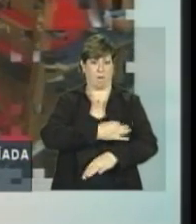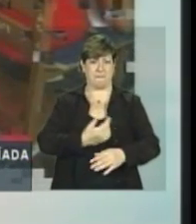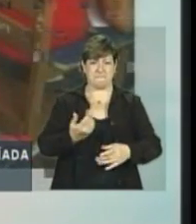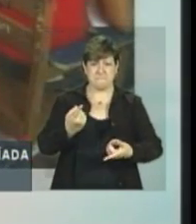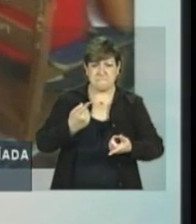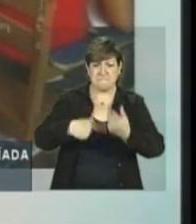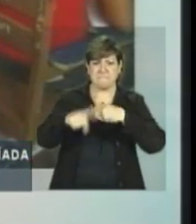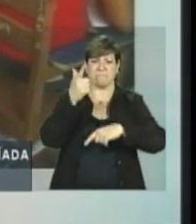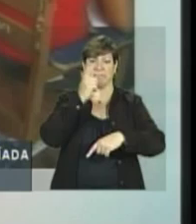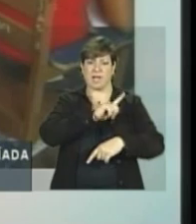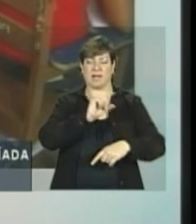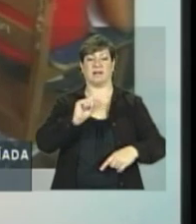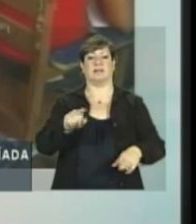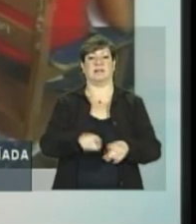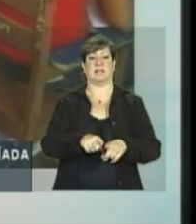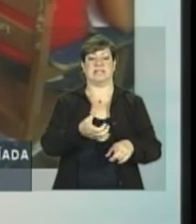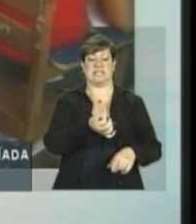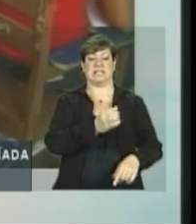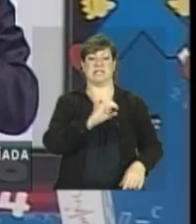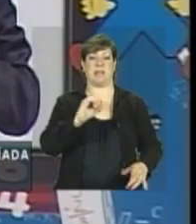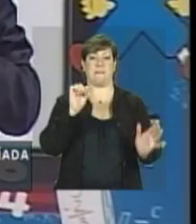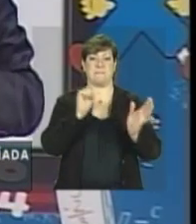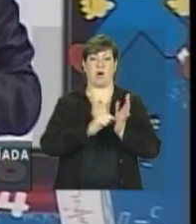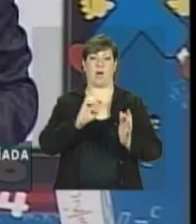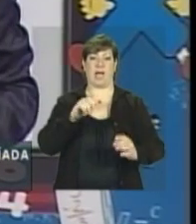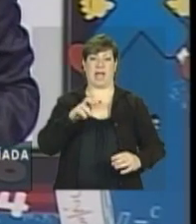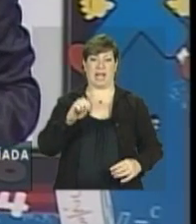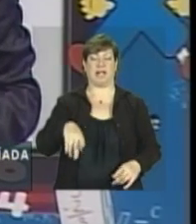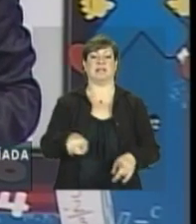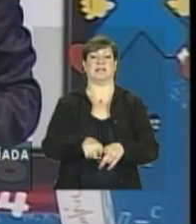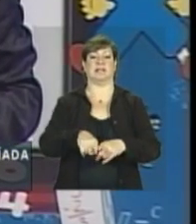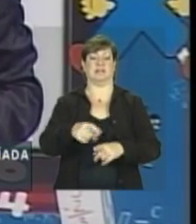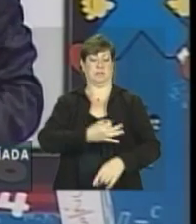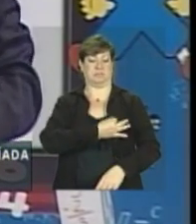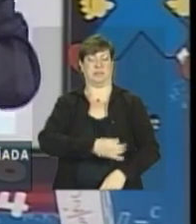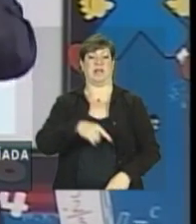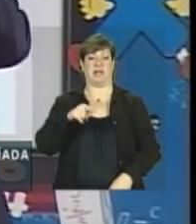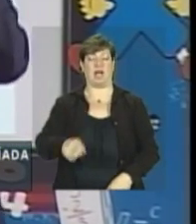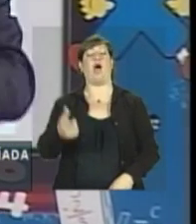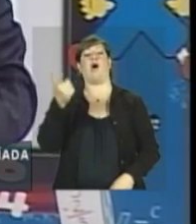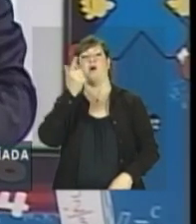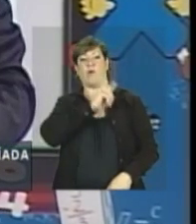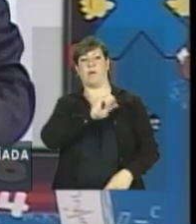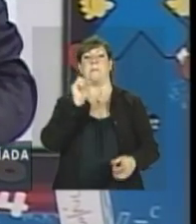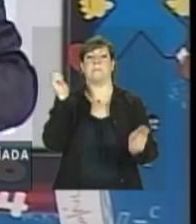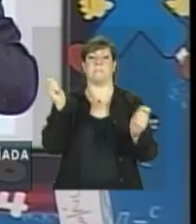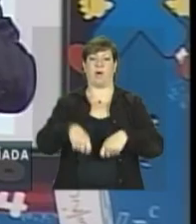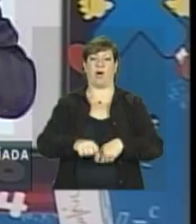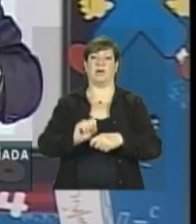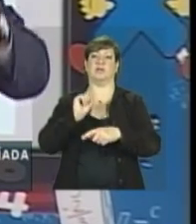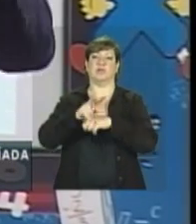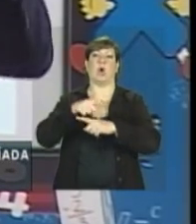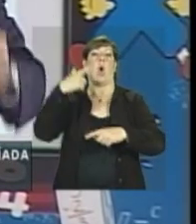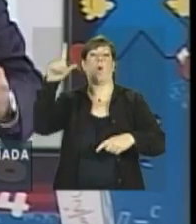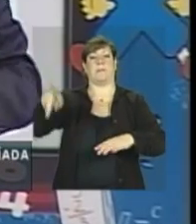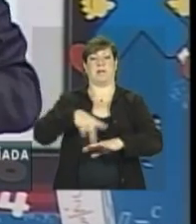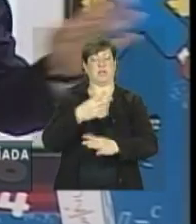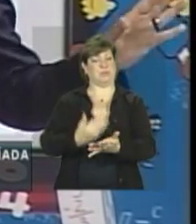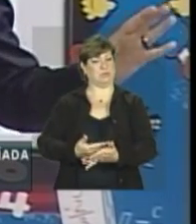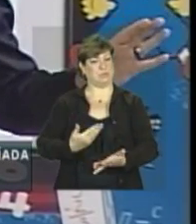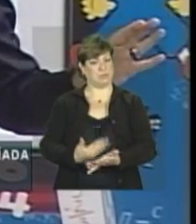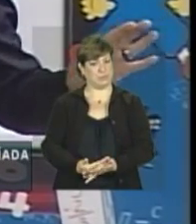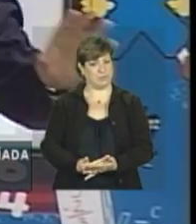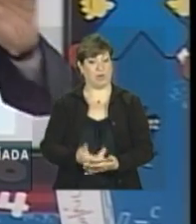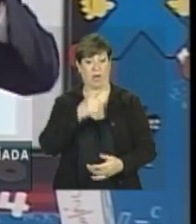é 600 pontos no Enem e medalha na Olimpíada, conta ponto para o Ciência Sem Fronteira. Então, só pela medalha você já tem quase que um